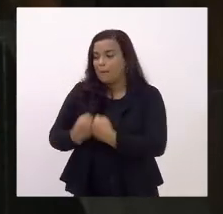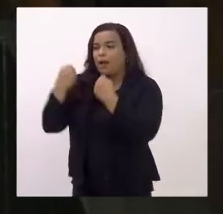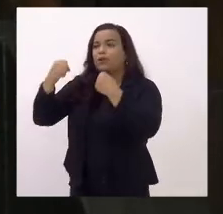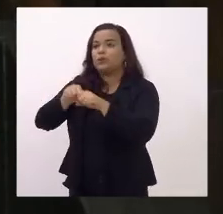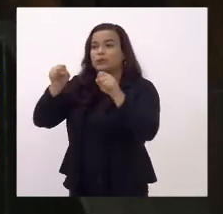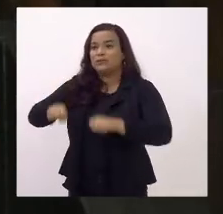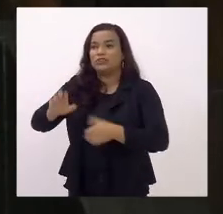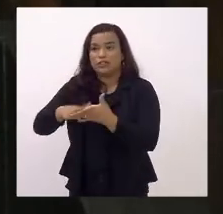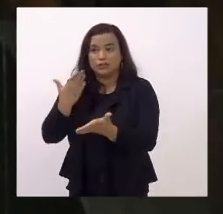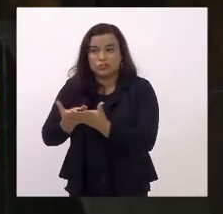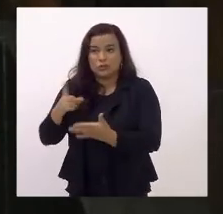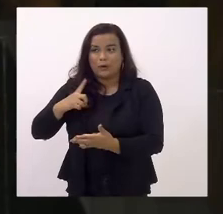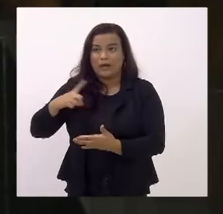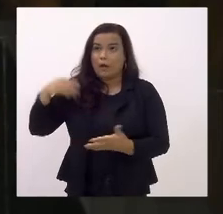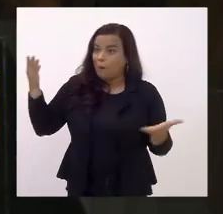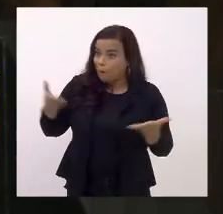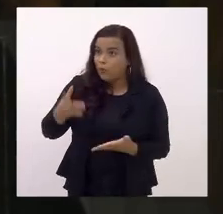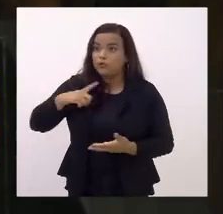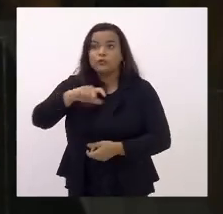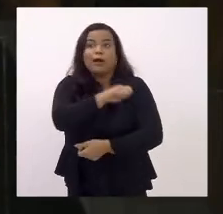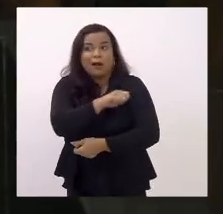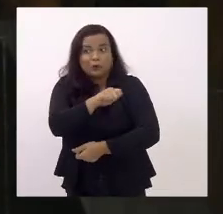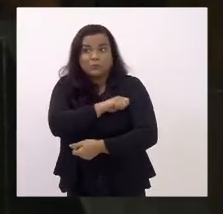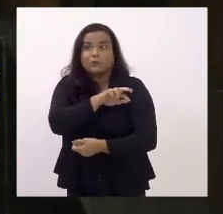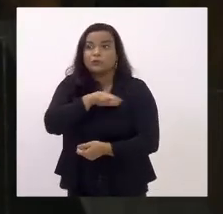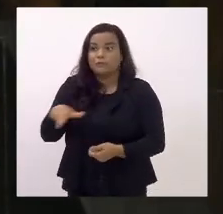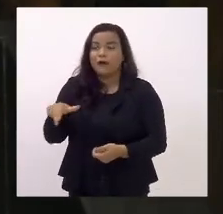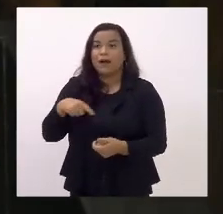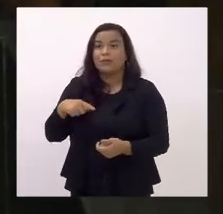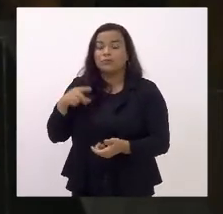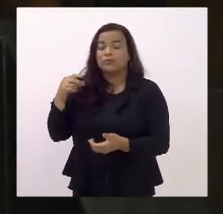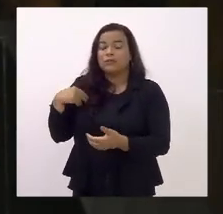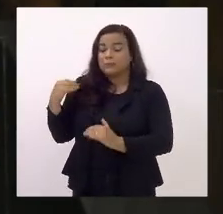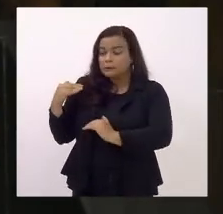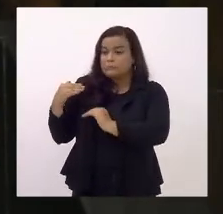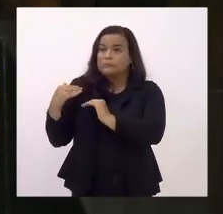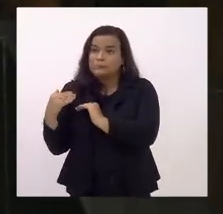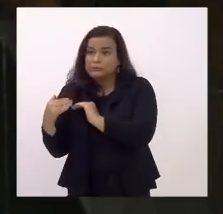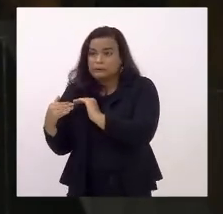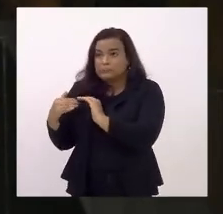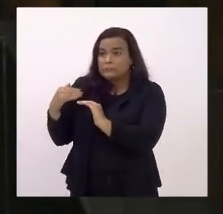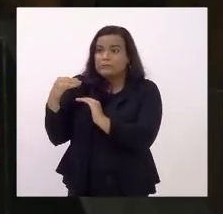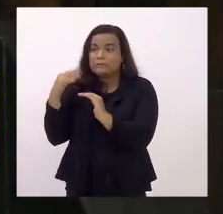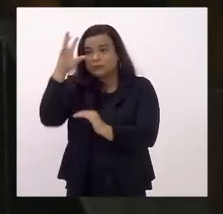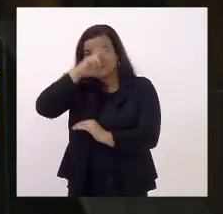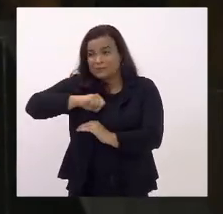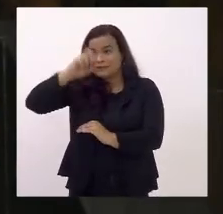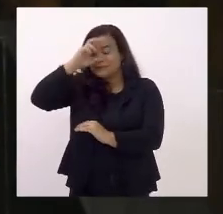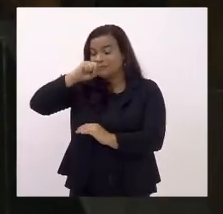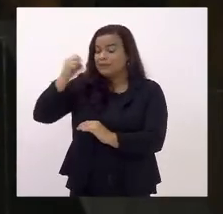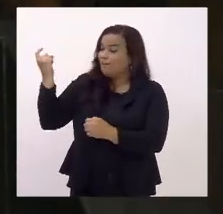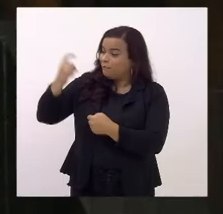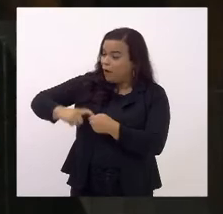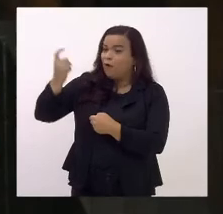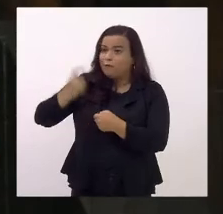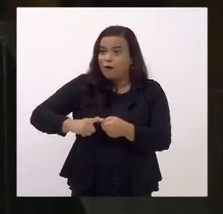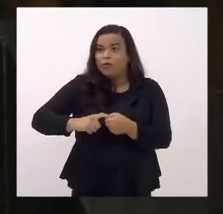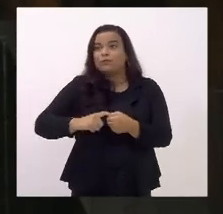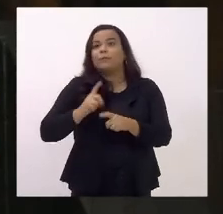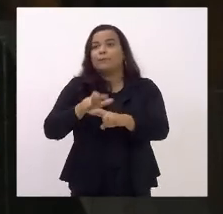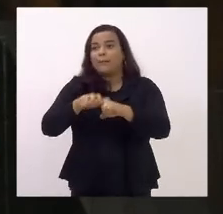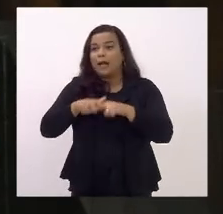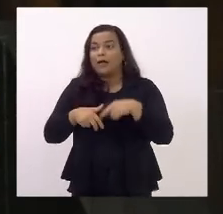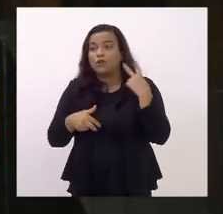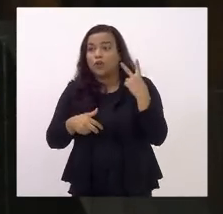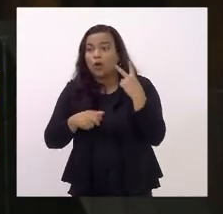Ainda hoje temos estudantes que estão recuperando seu processo de ensino-aprendizagem depois de 2 anos com